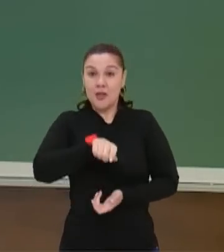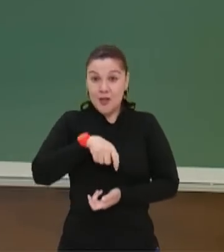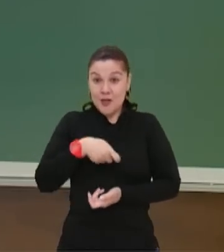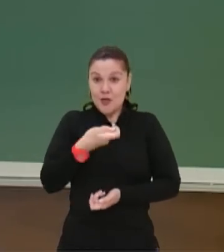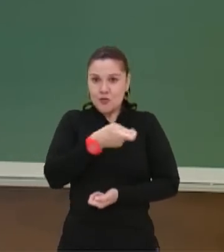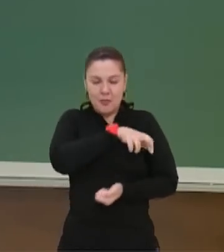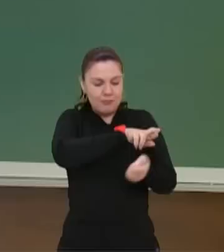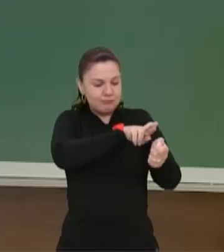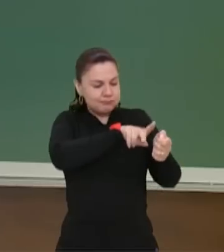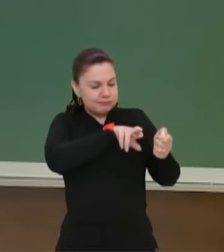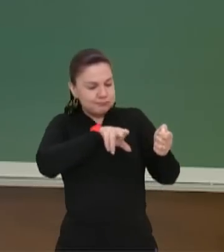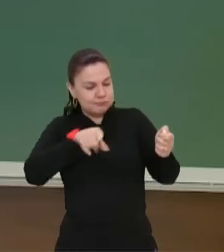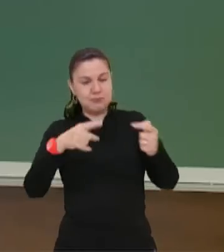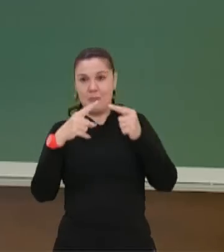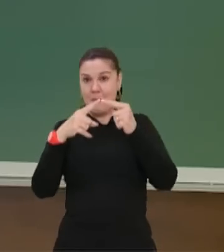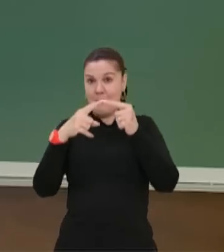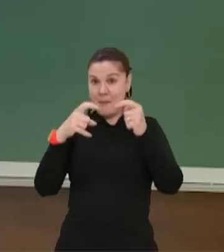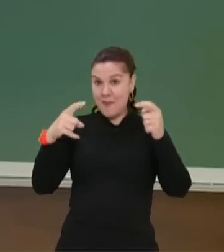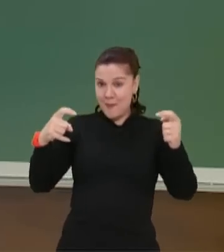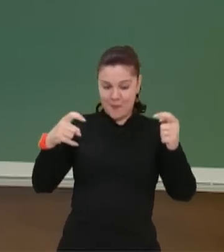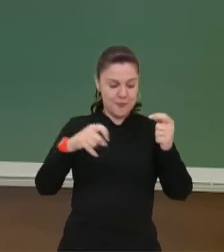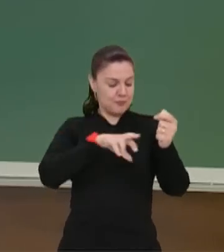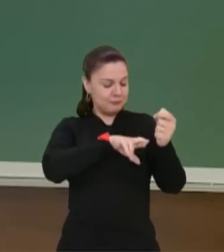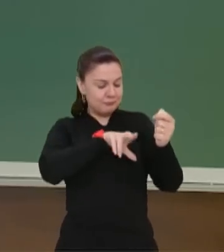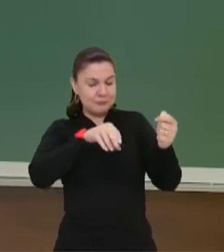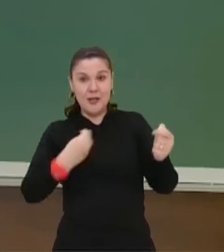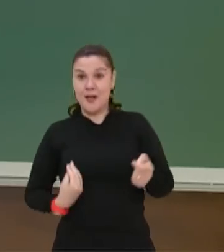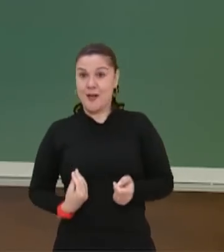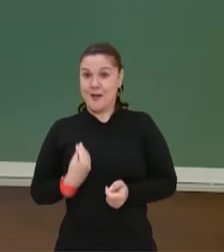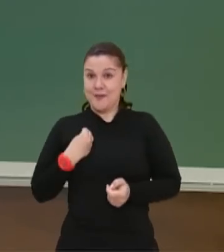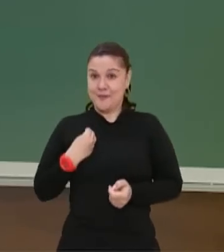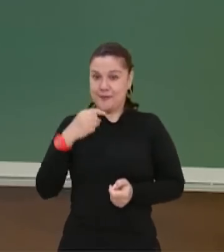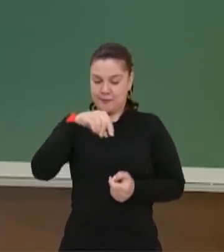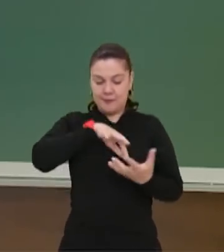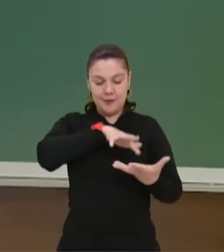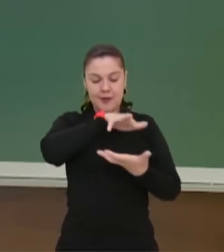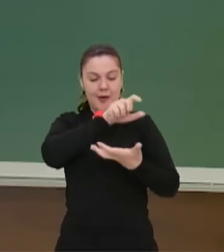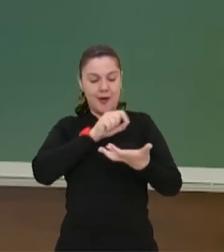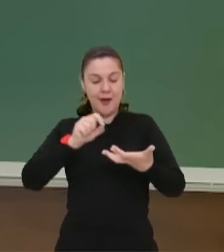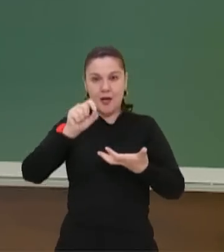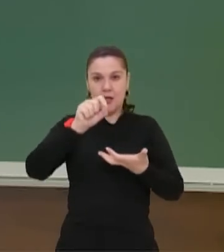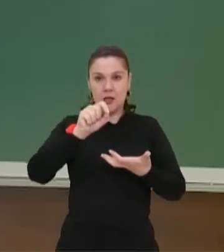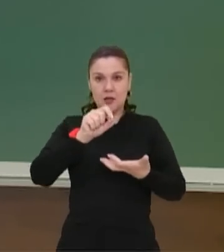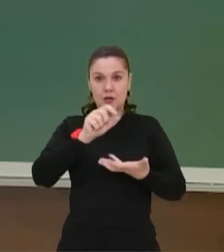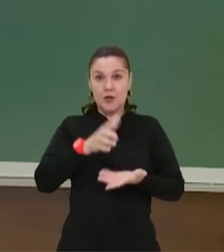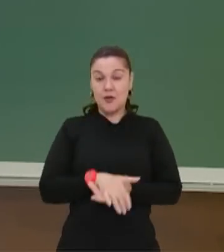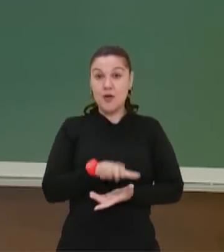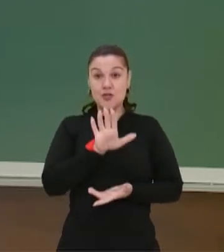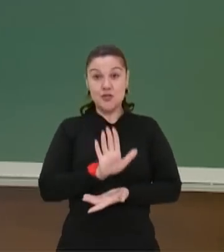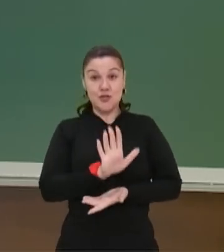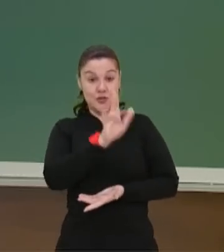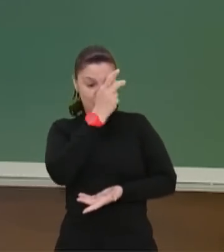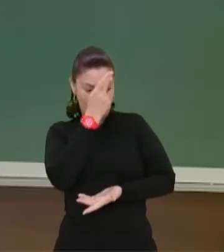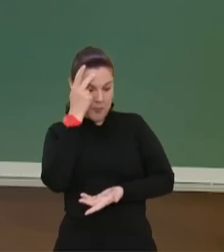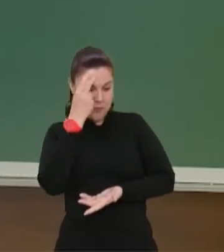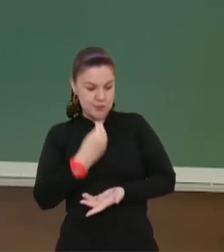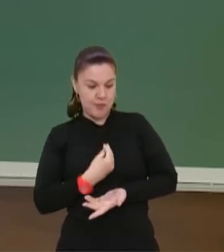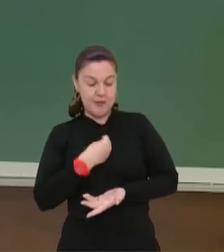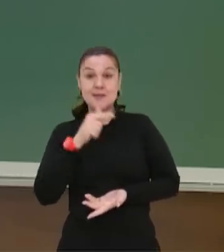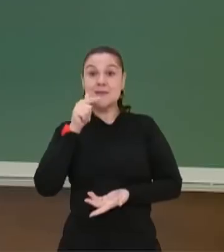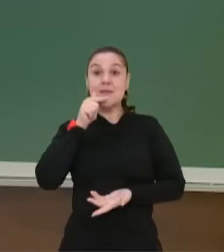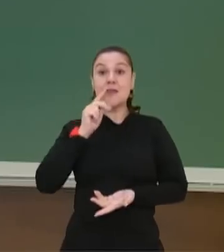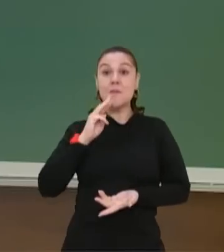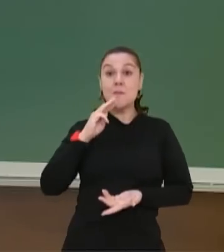essa diversidade biológica, ou seja, sobre esses seres vivos que habitam a Terra, só de seres humanos são mais de 7